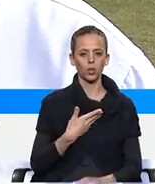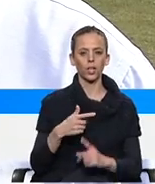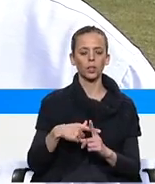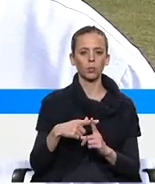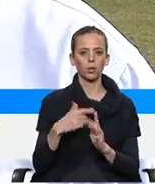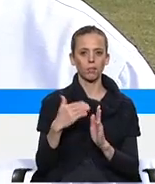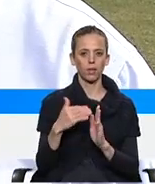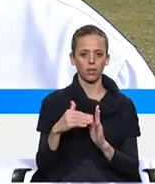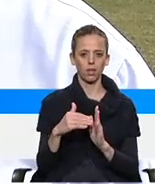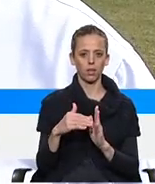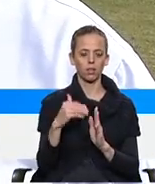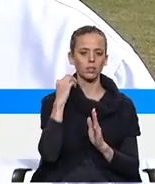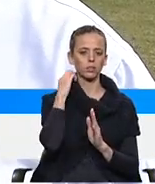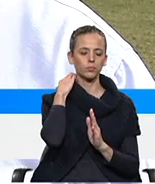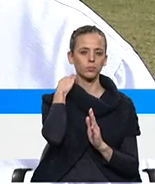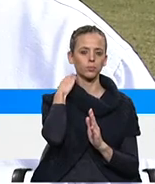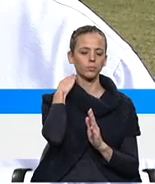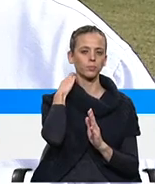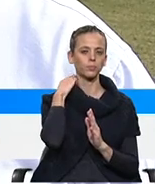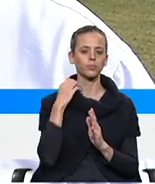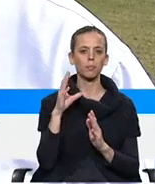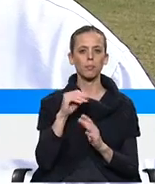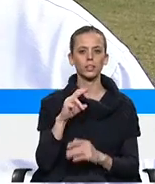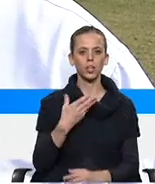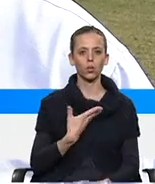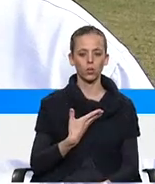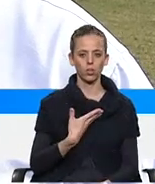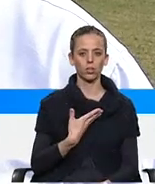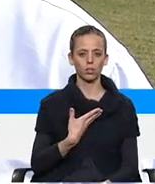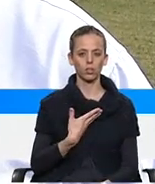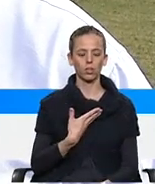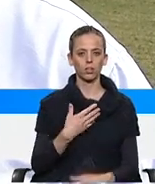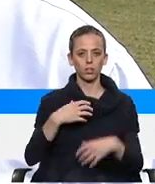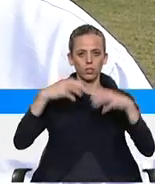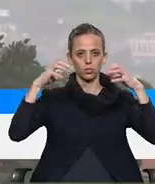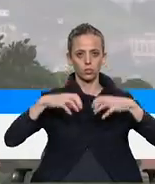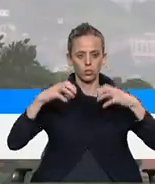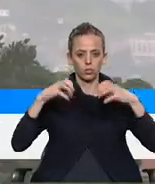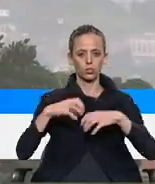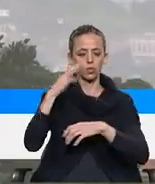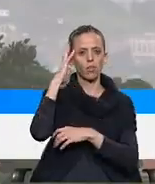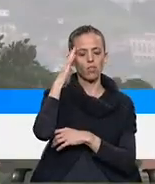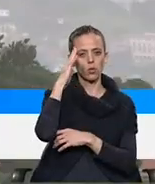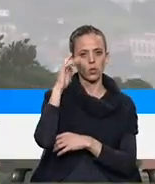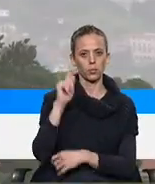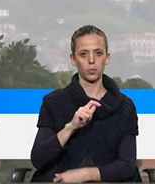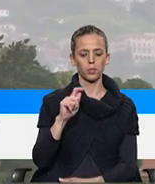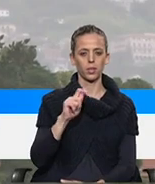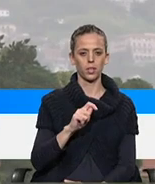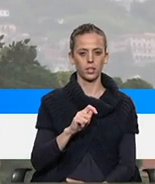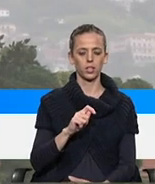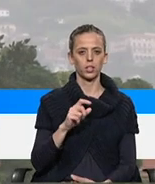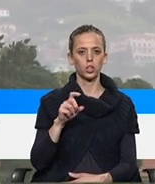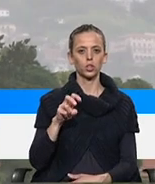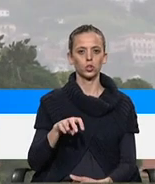média, mais recordes da precipitação, valores mensais. O mês de